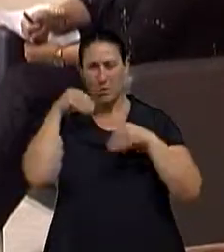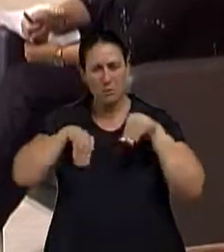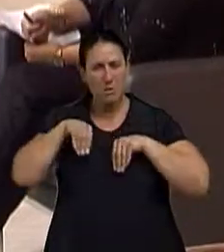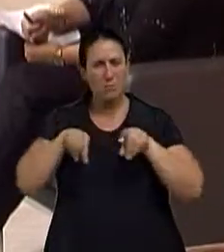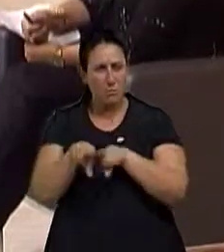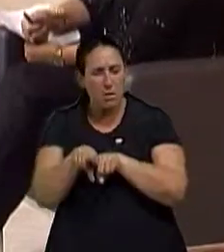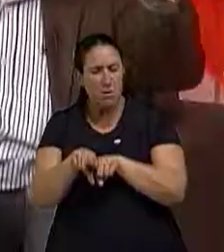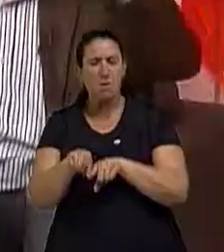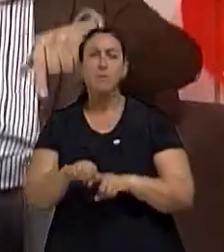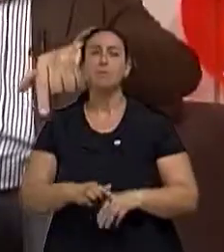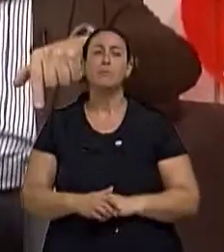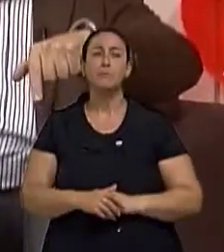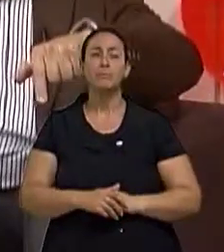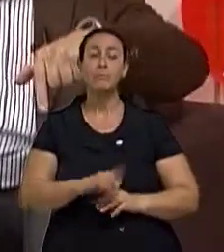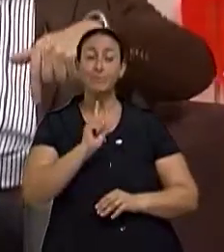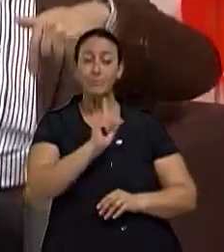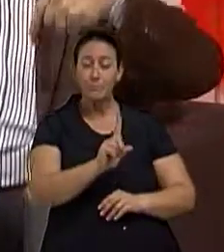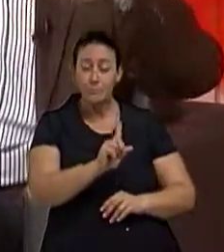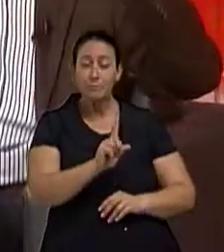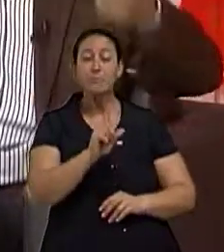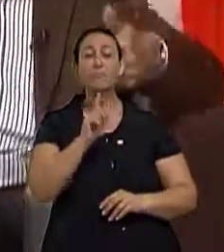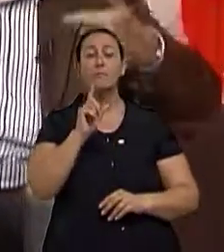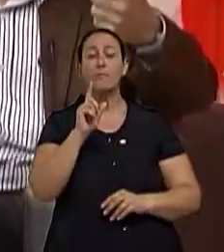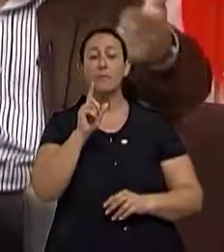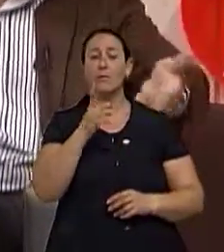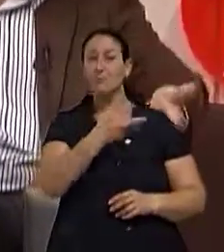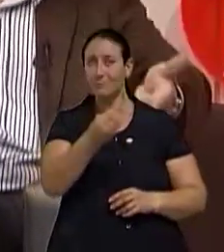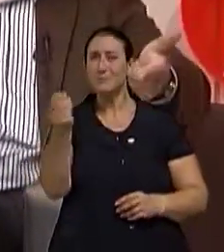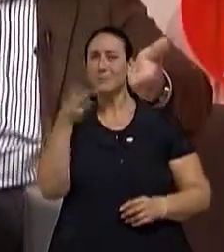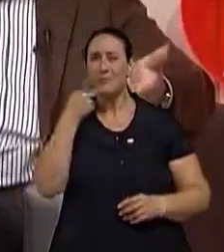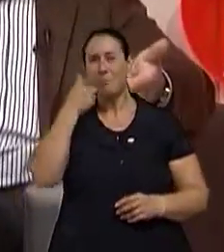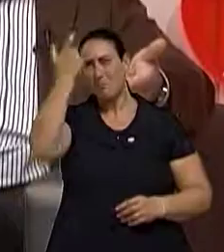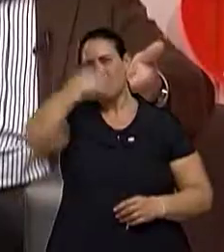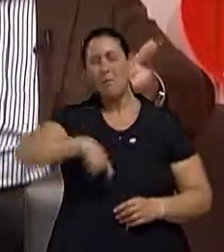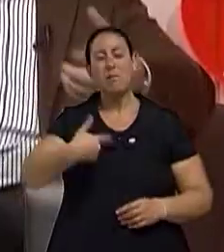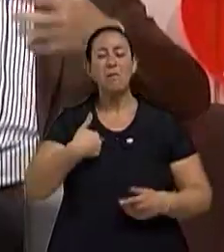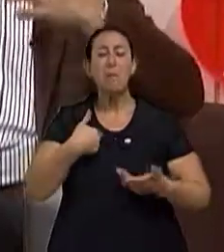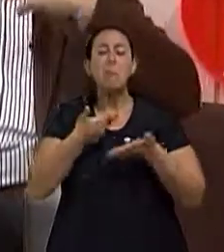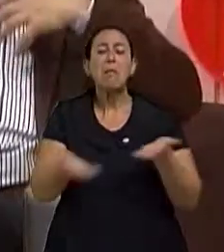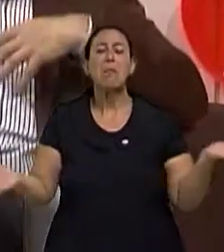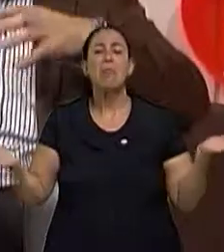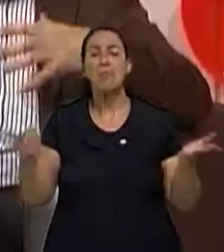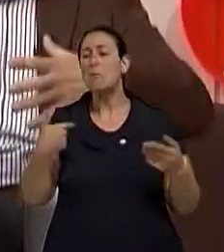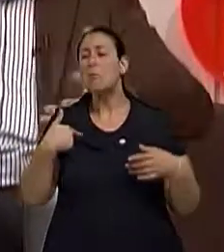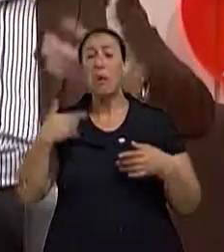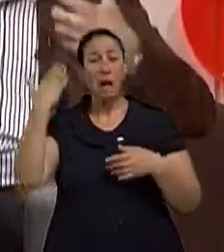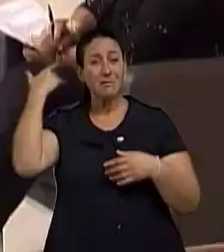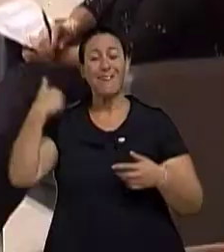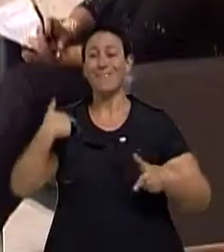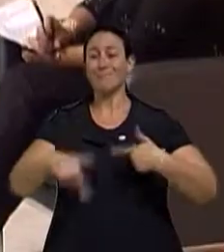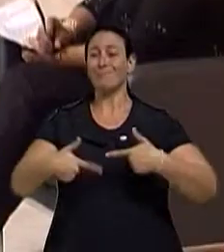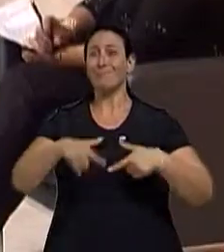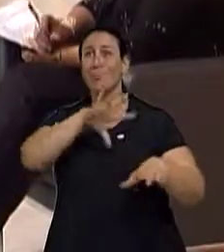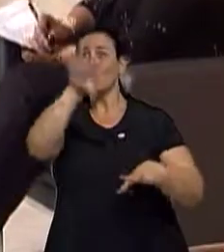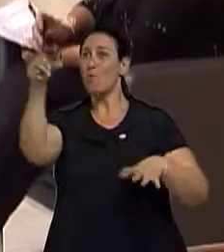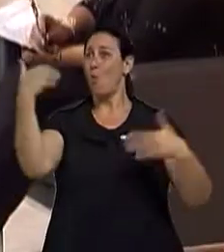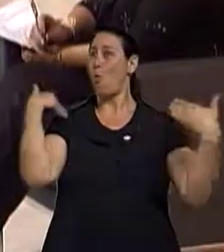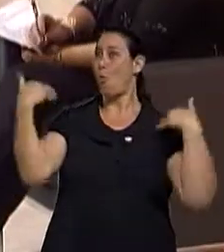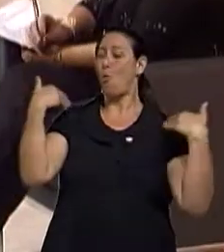que esta falsa ideia de... perda da utilidade social, às quais a gente é, digamos